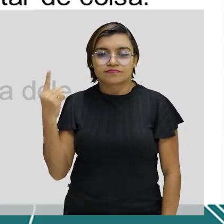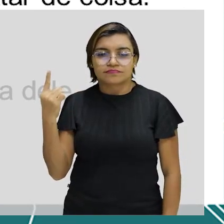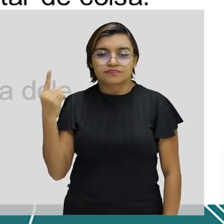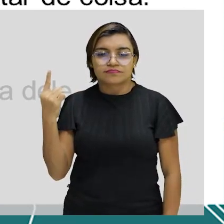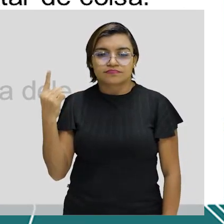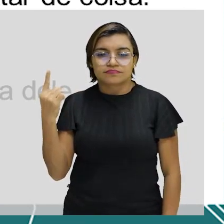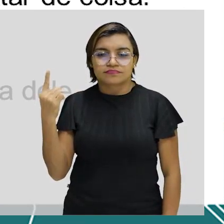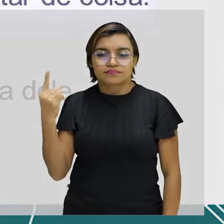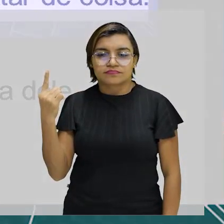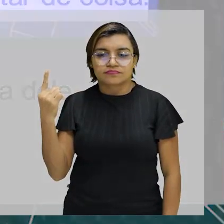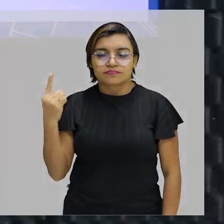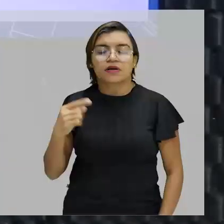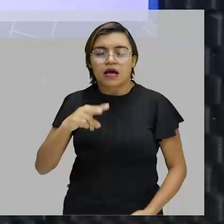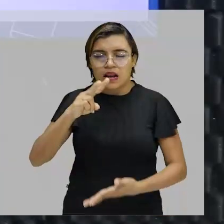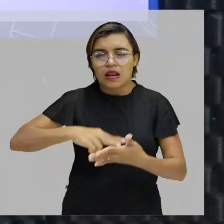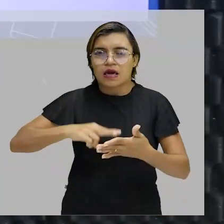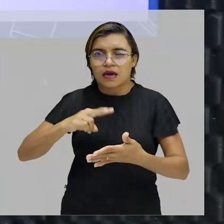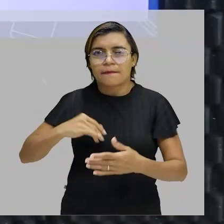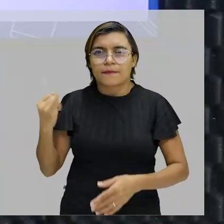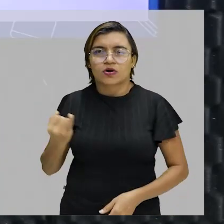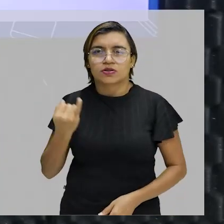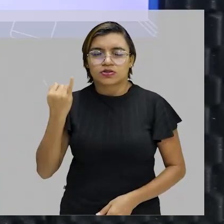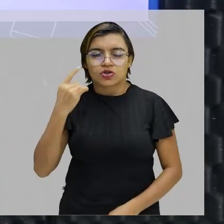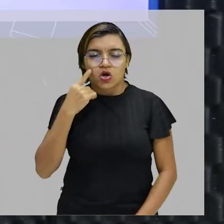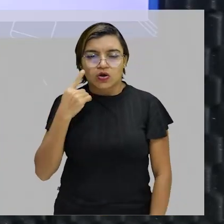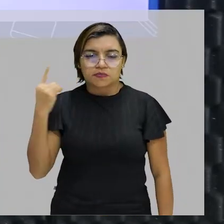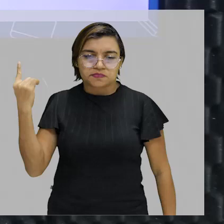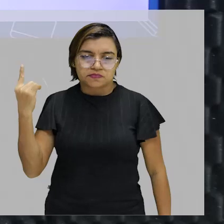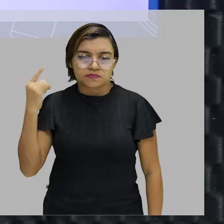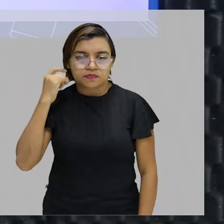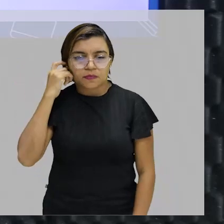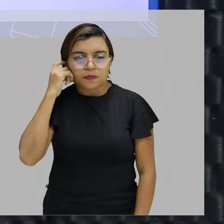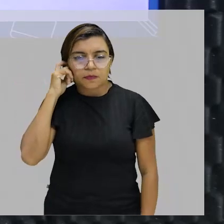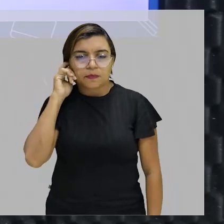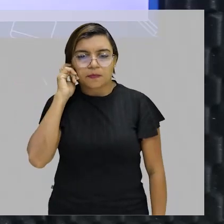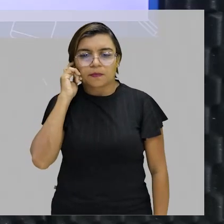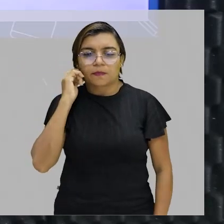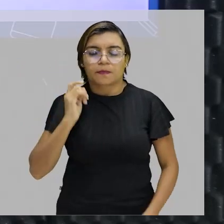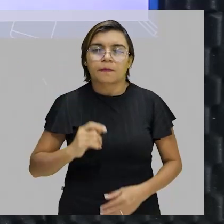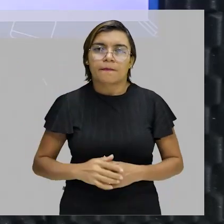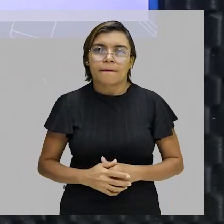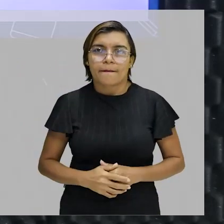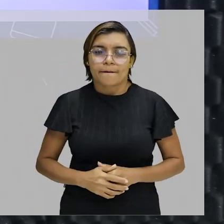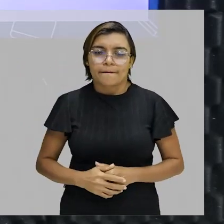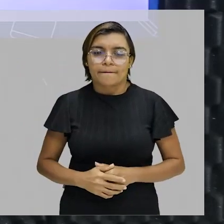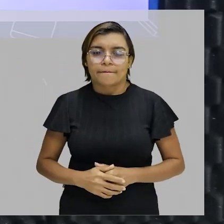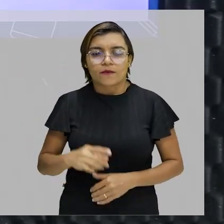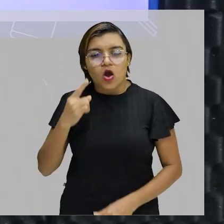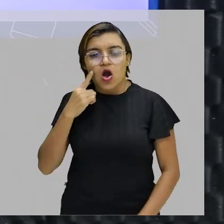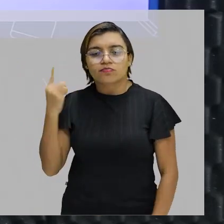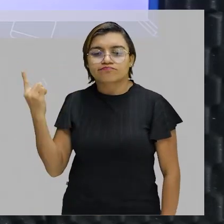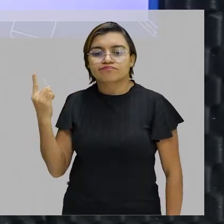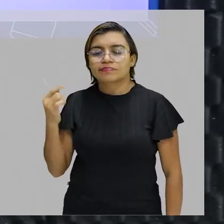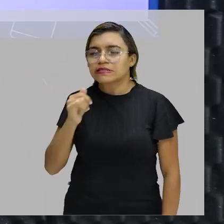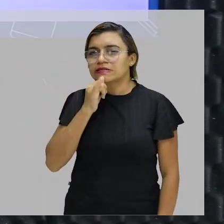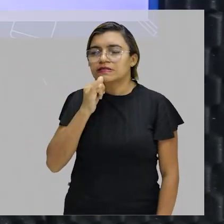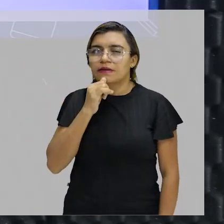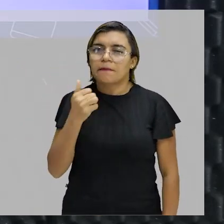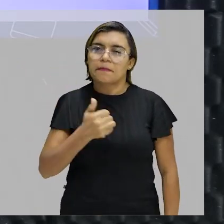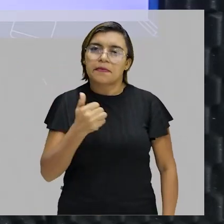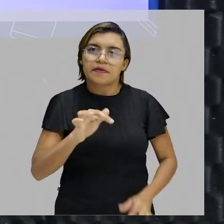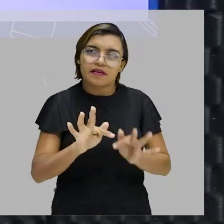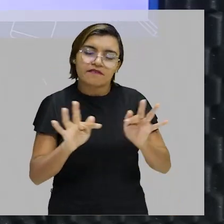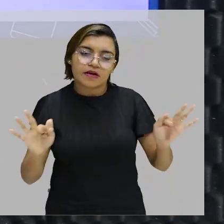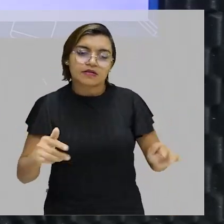ou concorda com o sujeito quando se tratar de coisa. Em que pese aos governantes, votaremos contra. Em que pesem as suas contradições, a